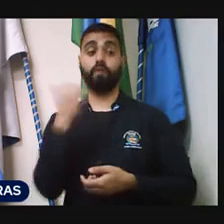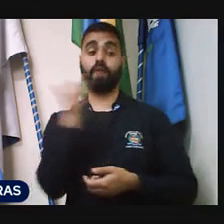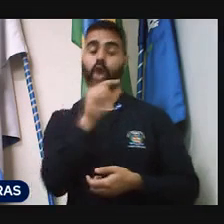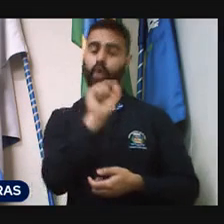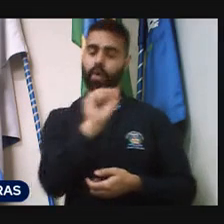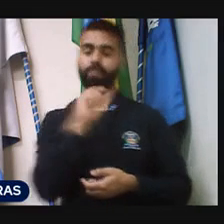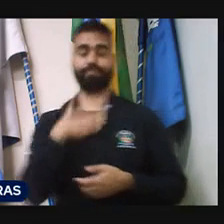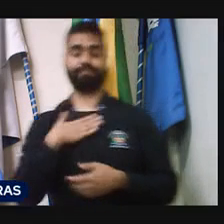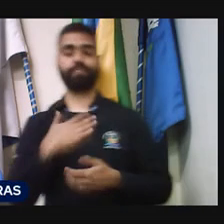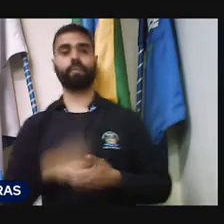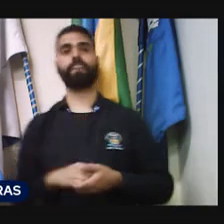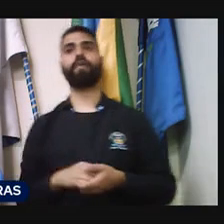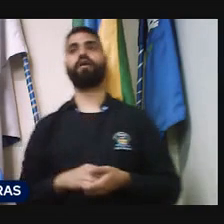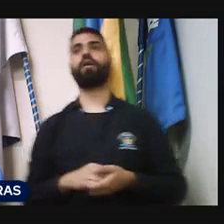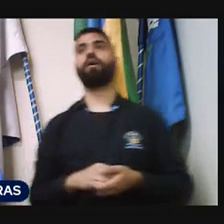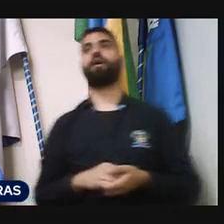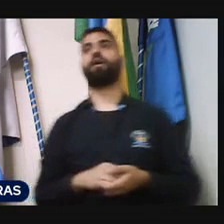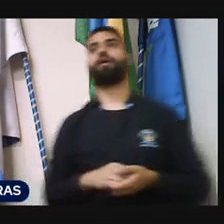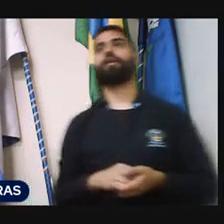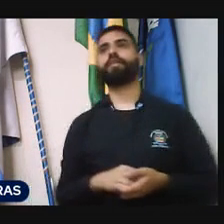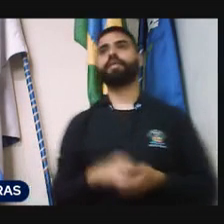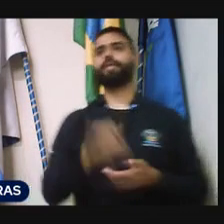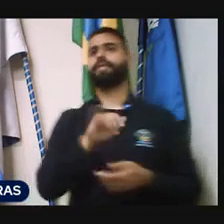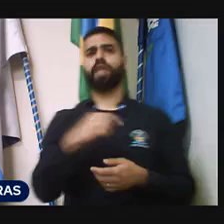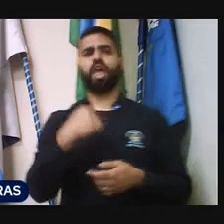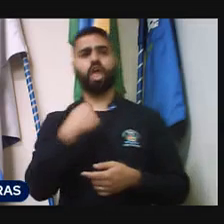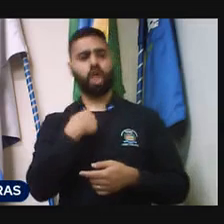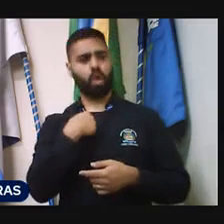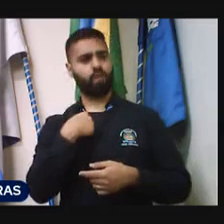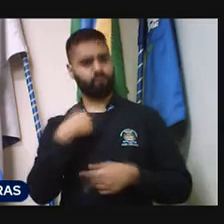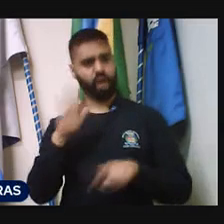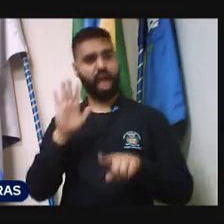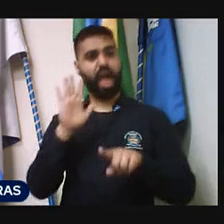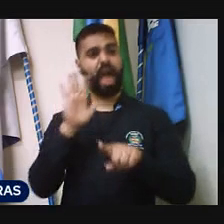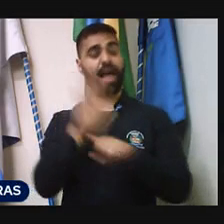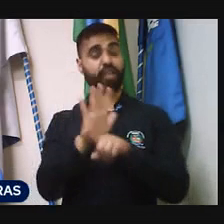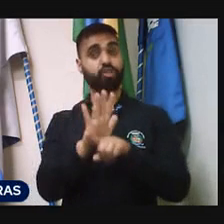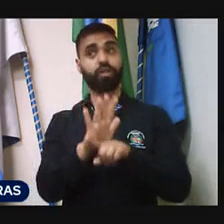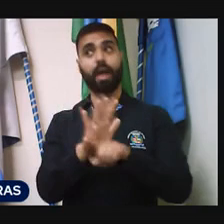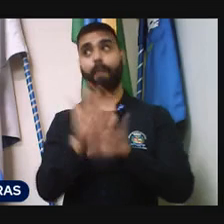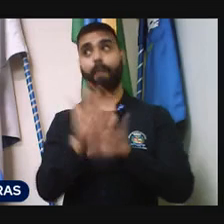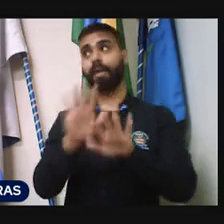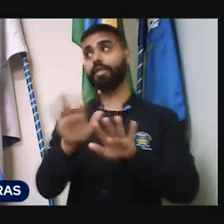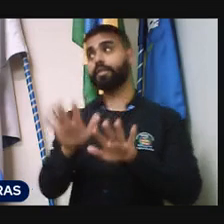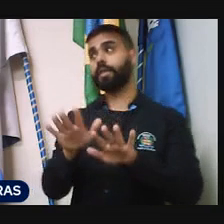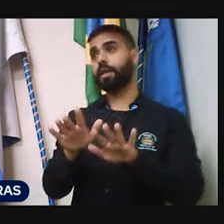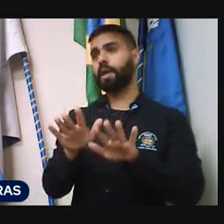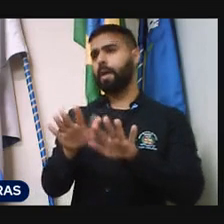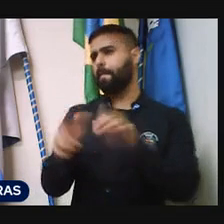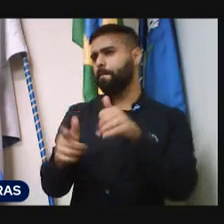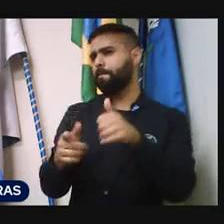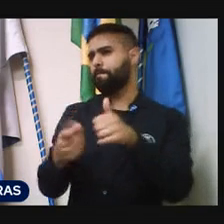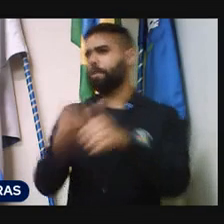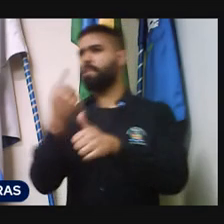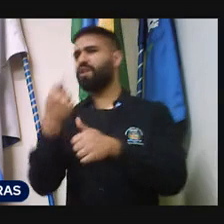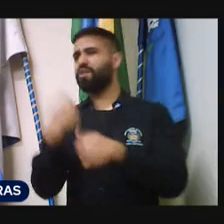Ana Paula vocês podem contar com a câmera mas primeiro fico ganhar essa organização